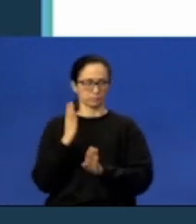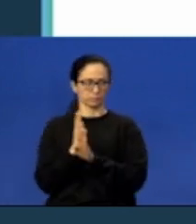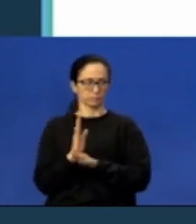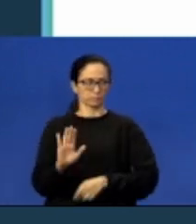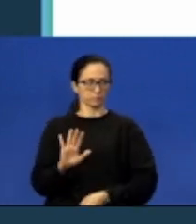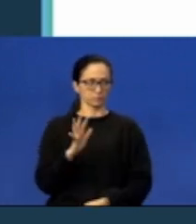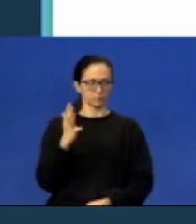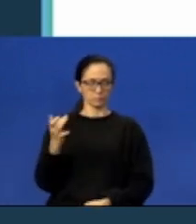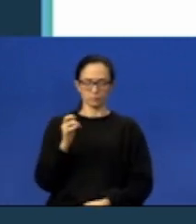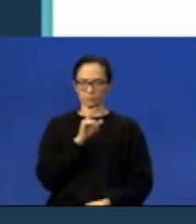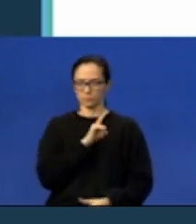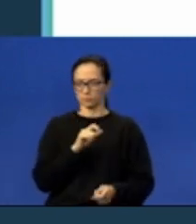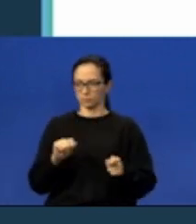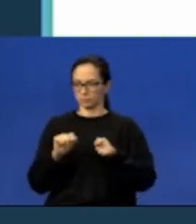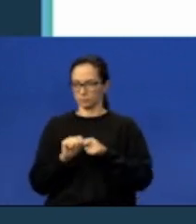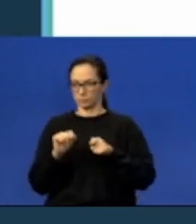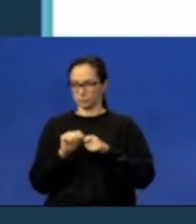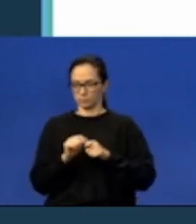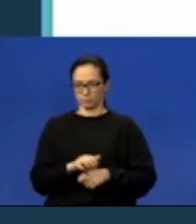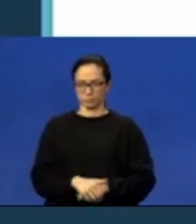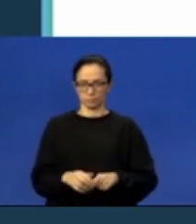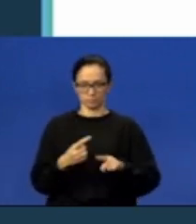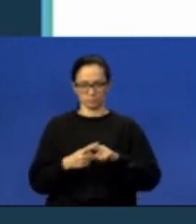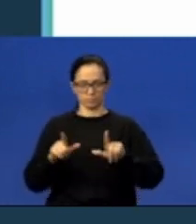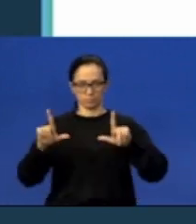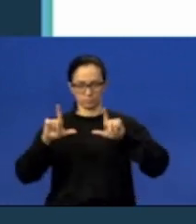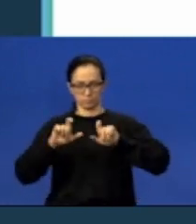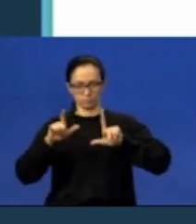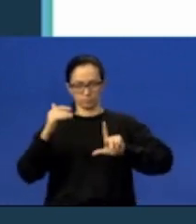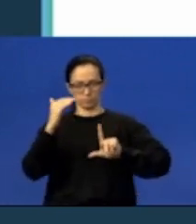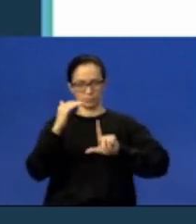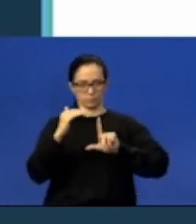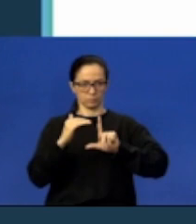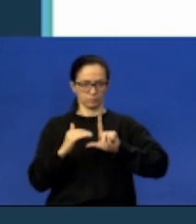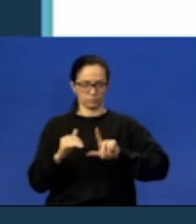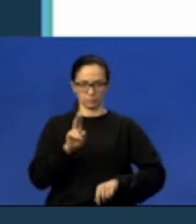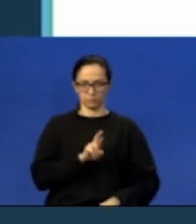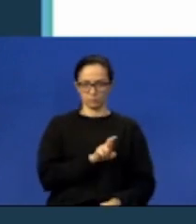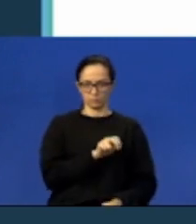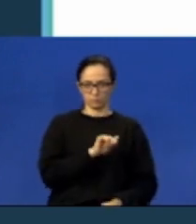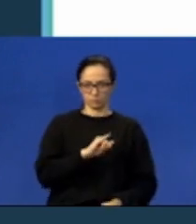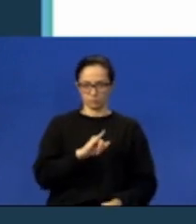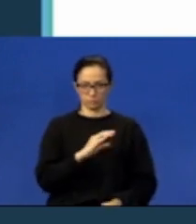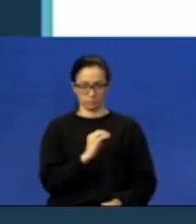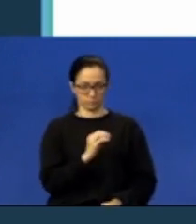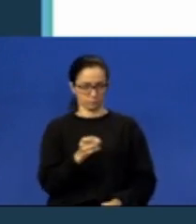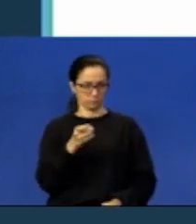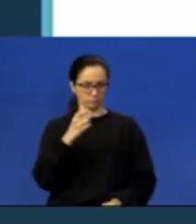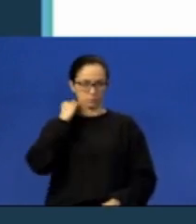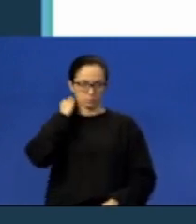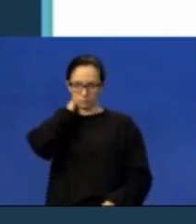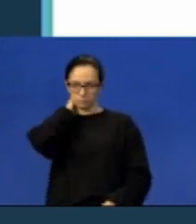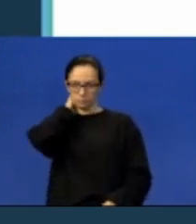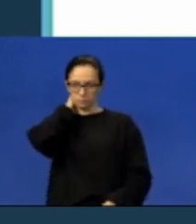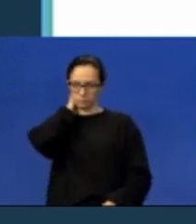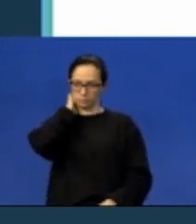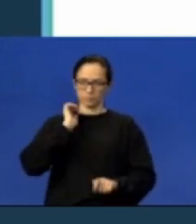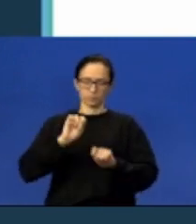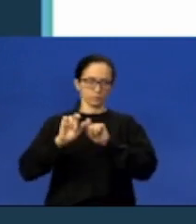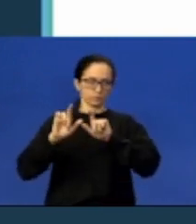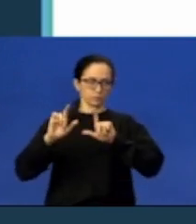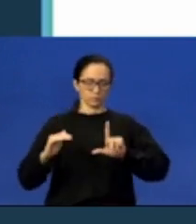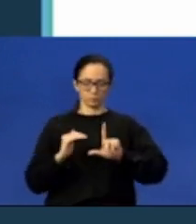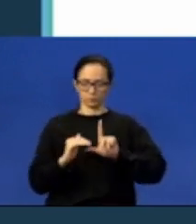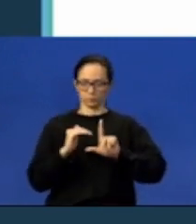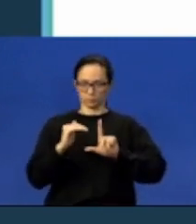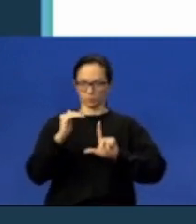adquiridas a partir da imagem formada utilizando a radiação X. Nós observamos que essa imagem ela varia